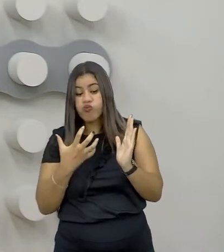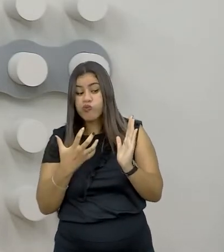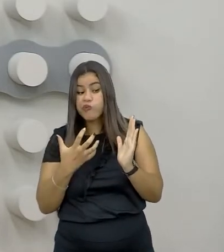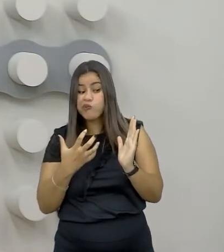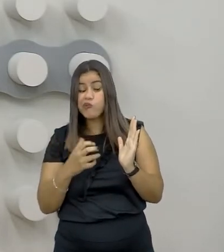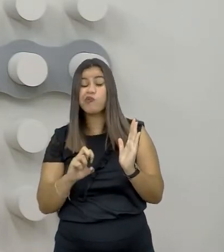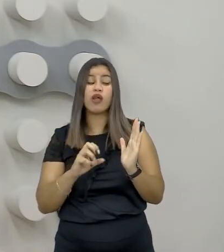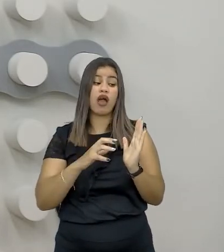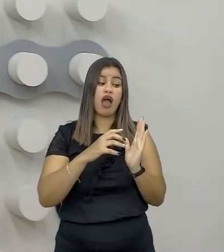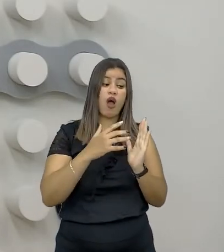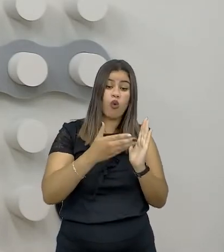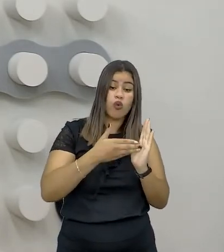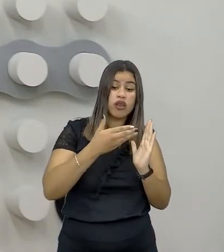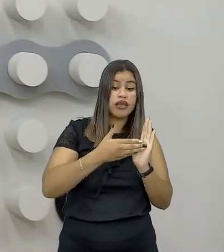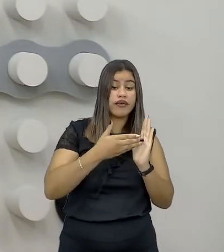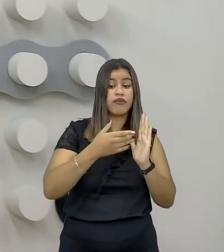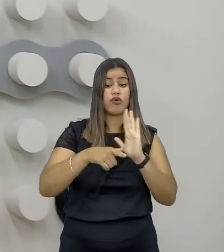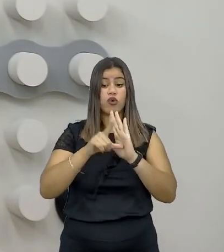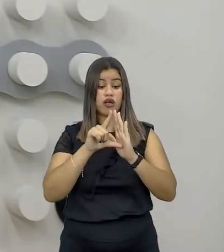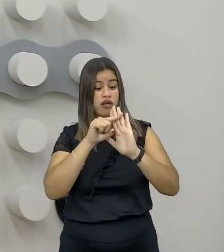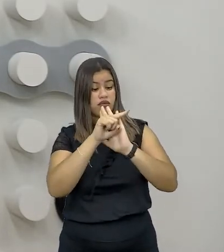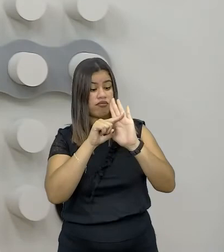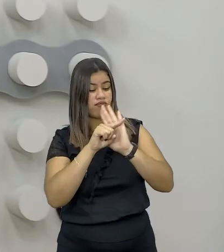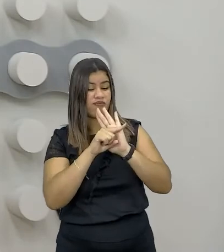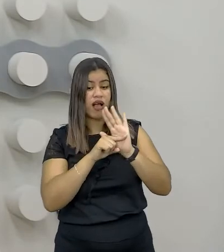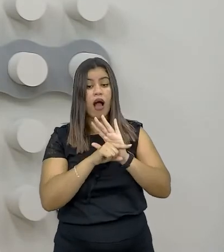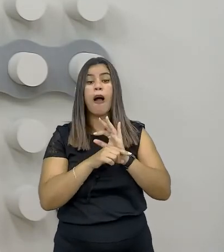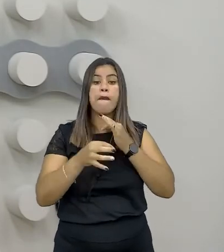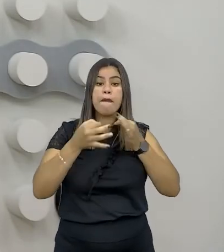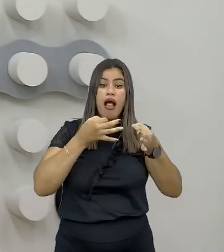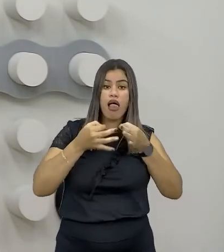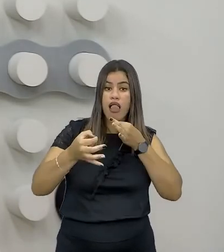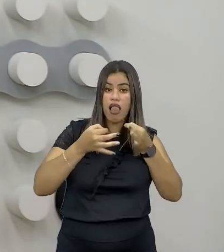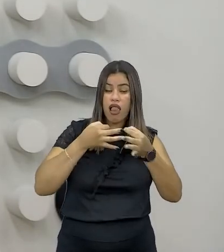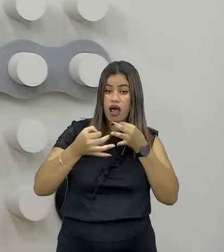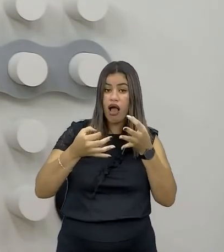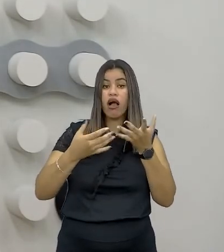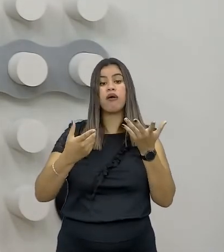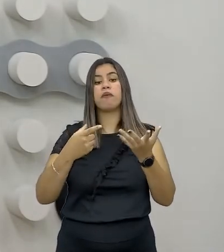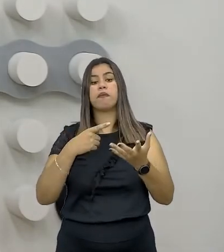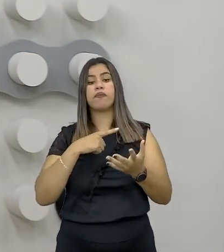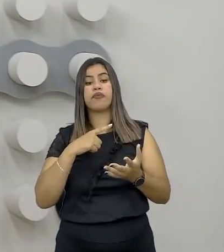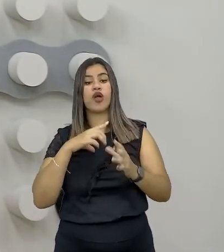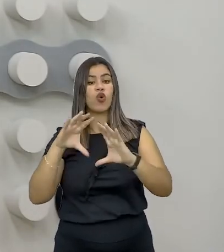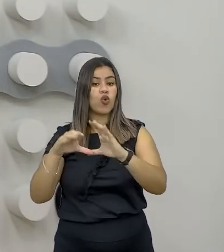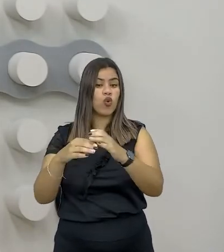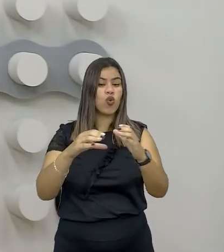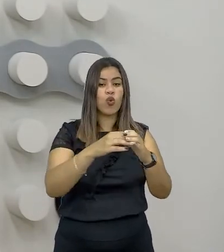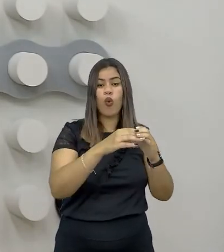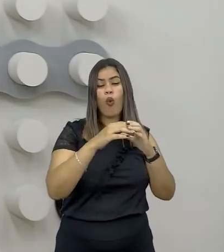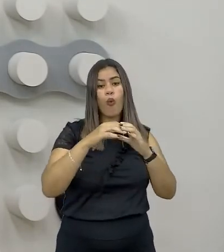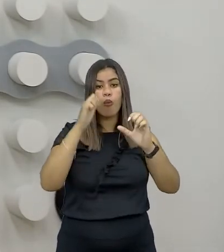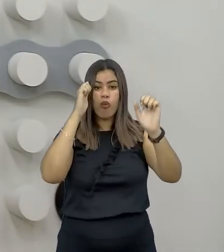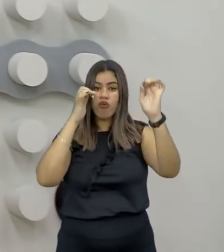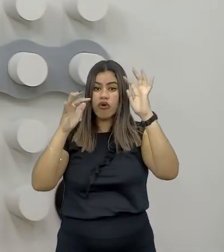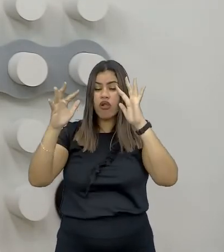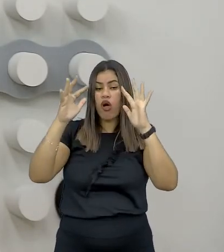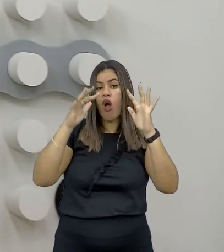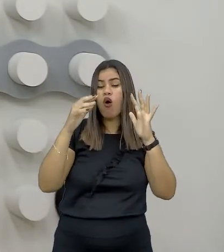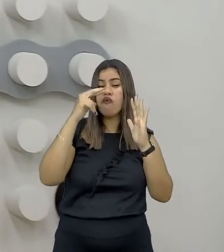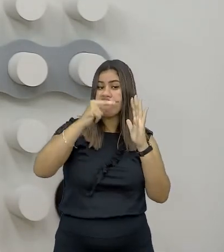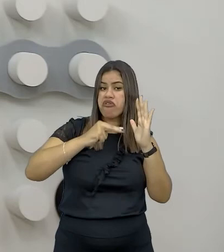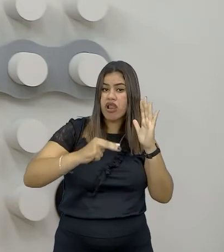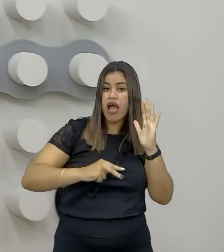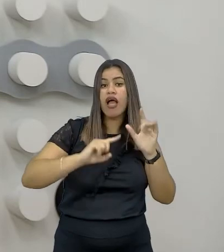foi analisado, que foi criticado, que foi lido por pares, né, por outros filósofos, e a partir